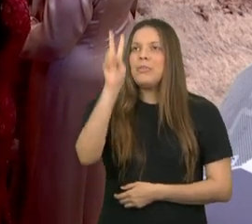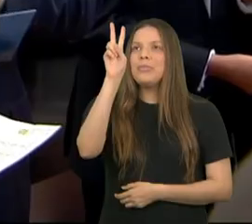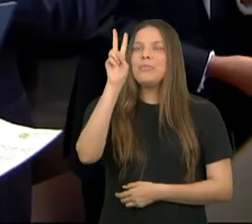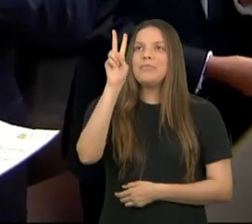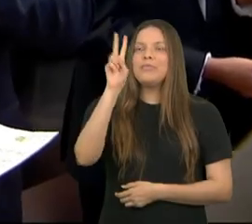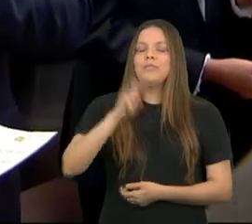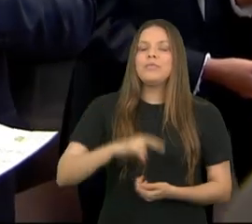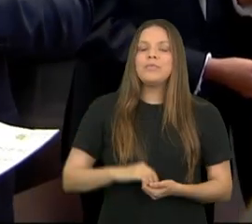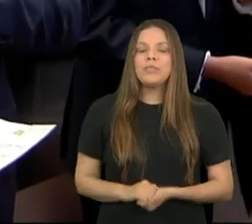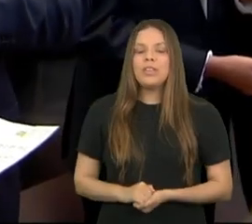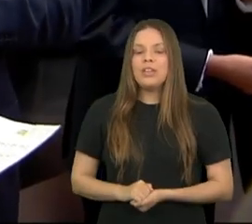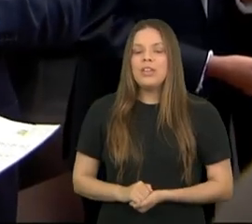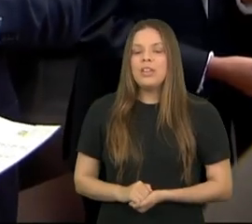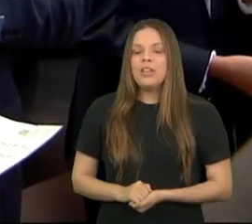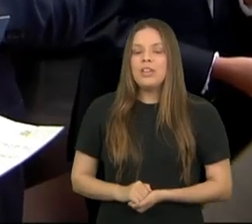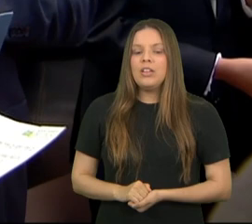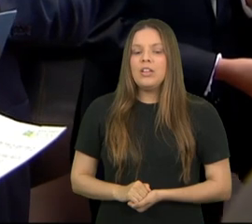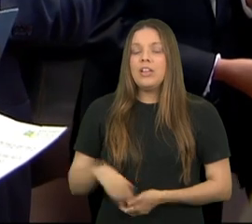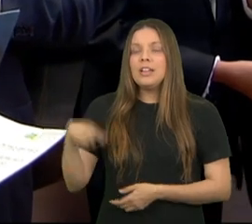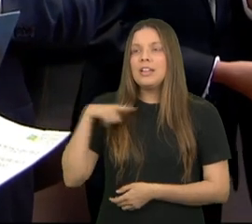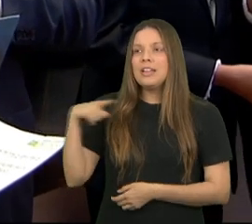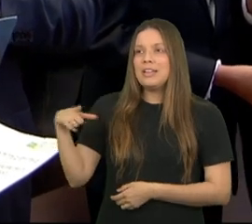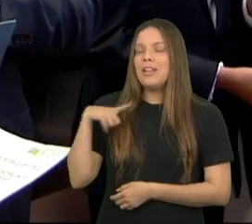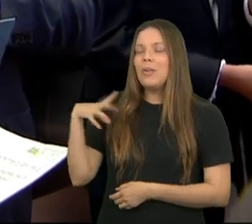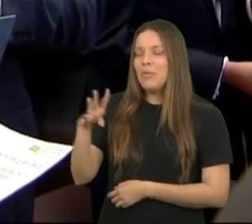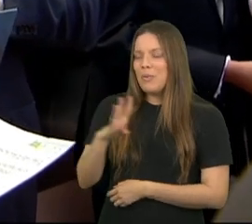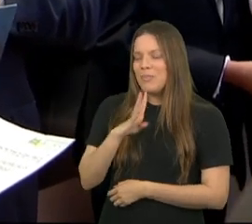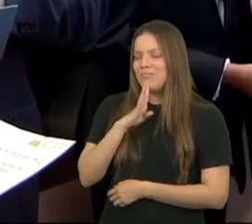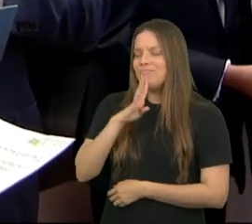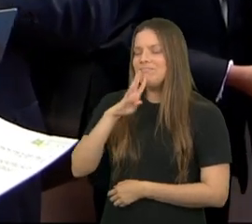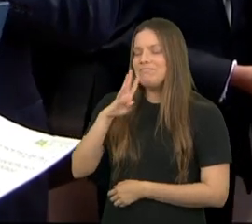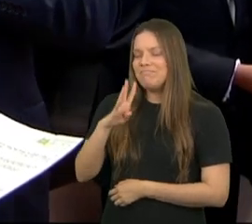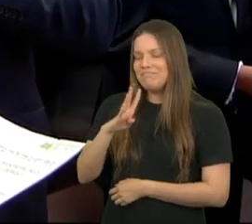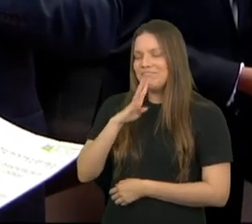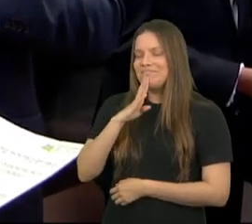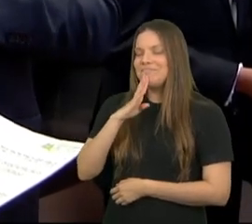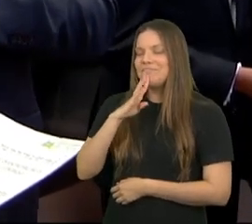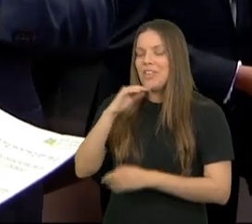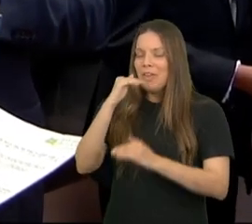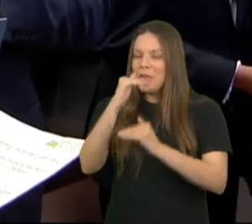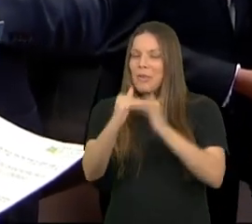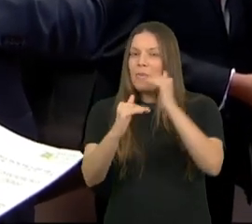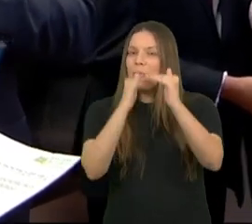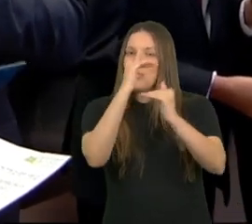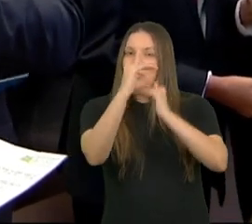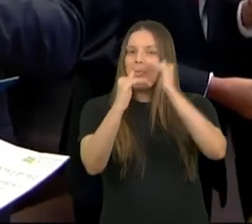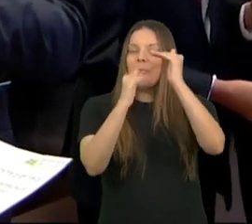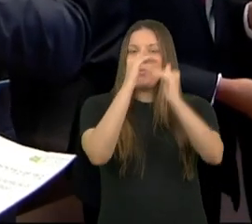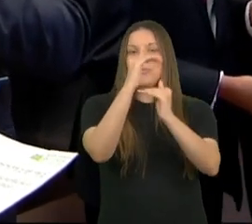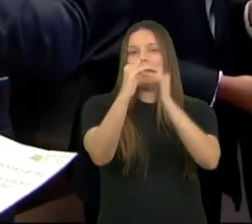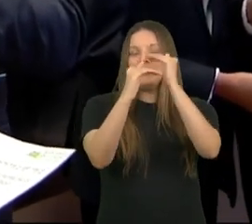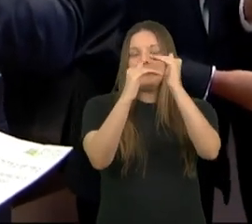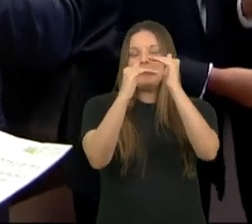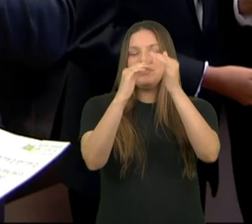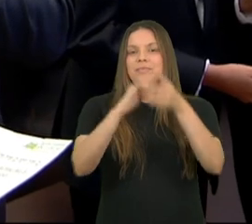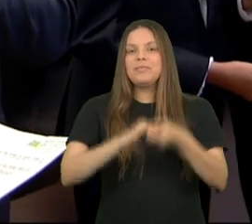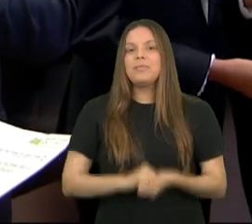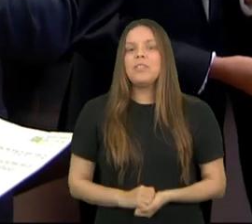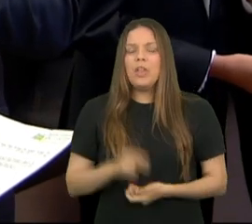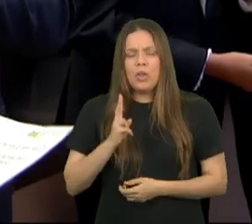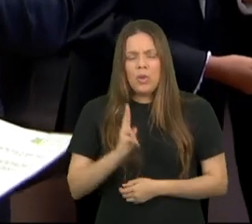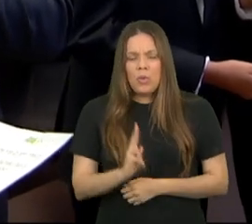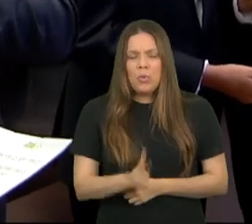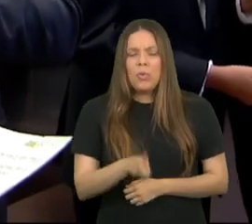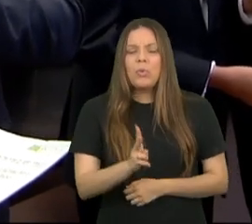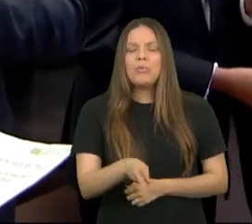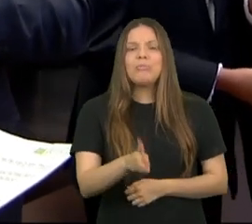à fonte do conhecimento, e a construção é estabelecida, marcha sobre o